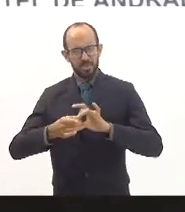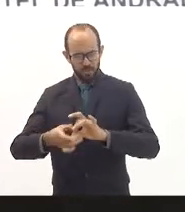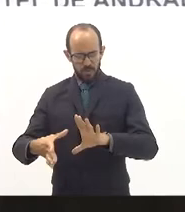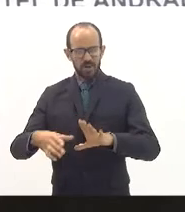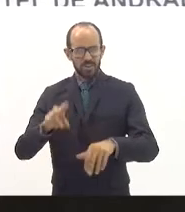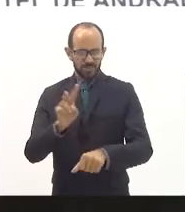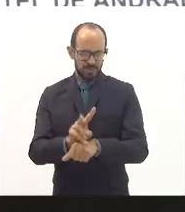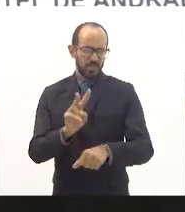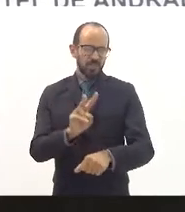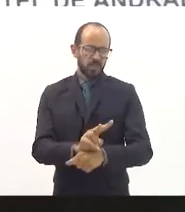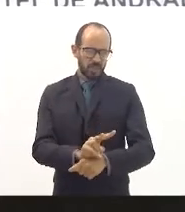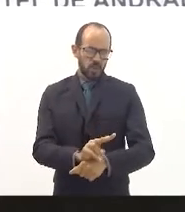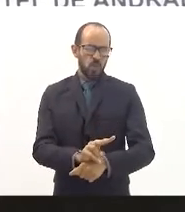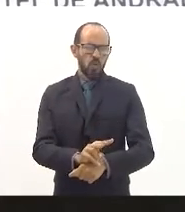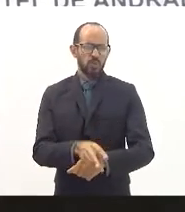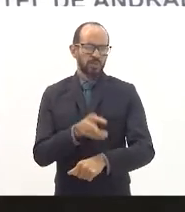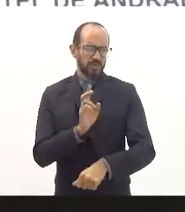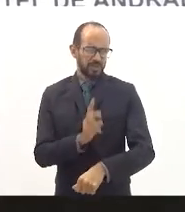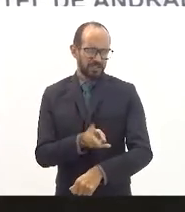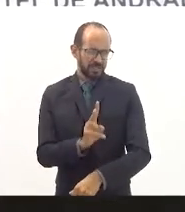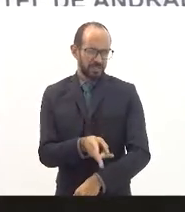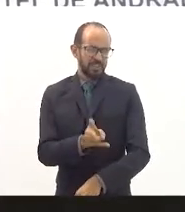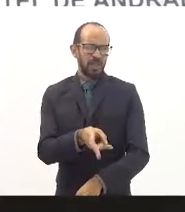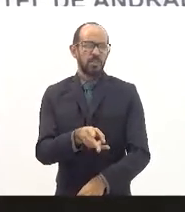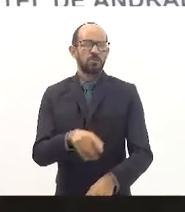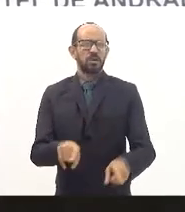Desde cedo, nas vivências da